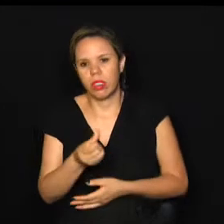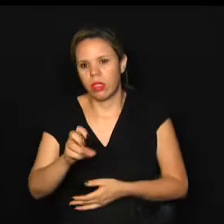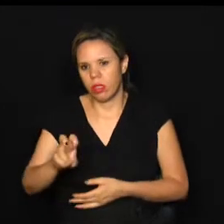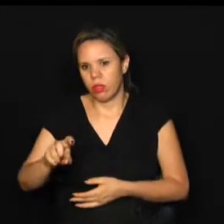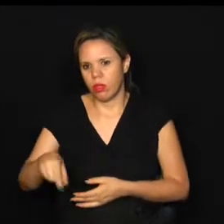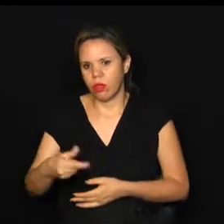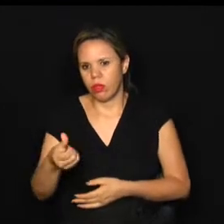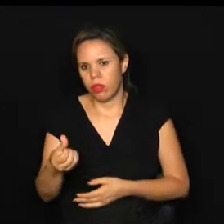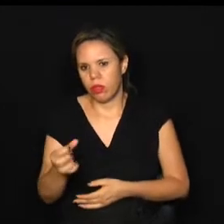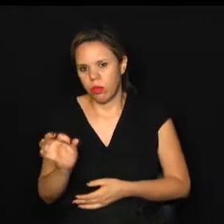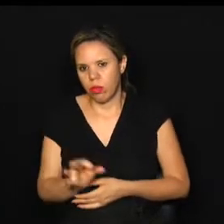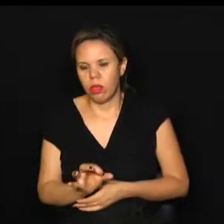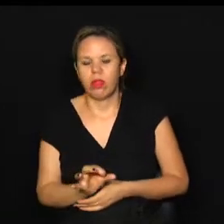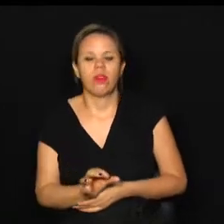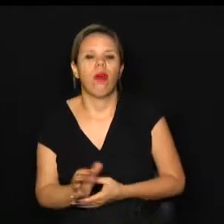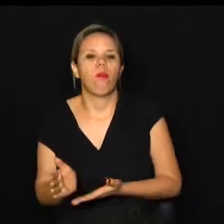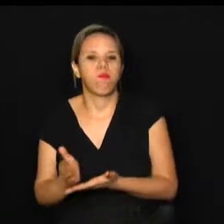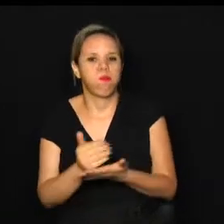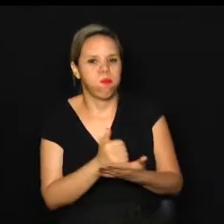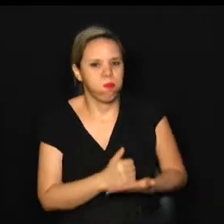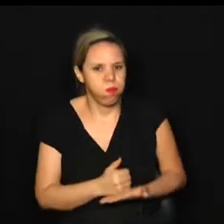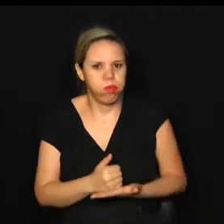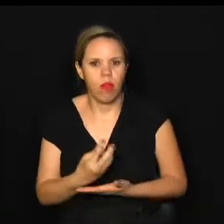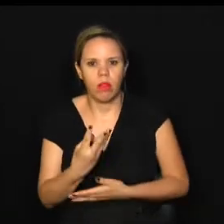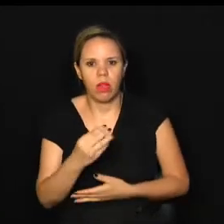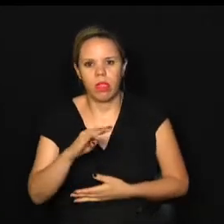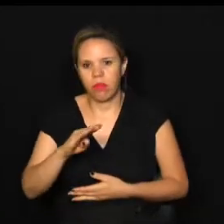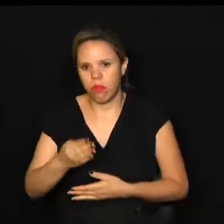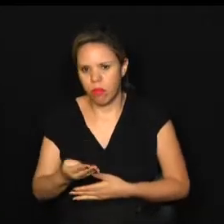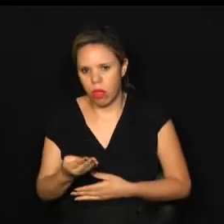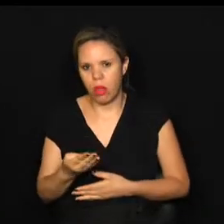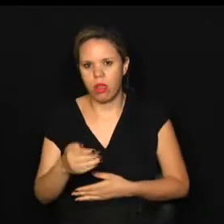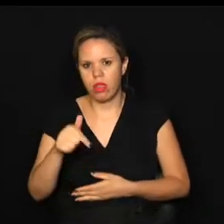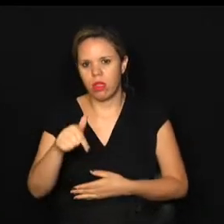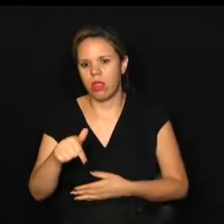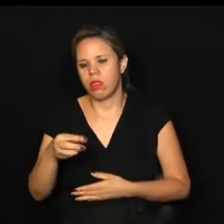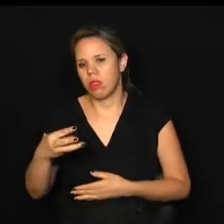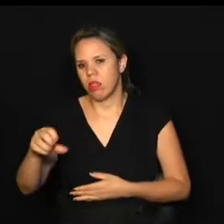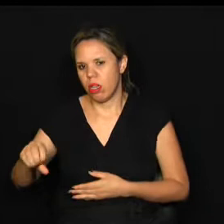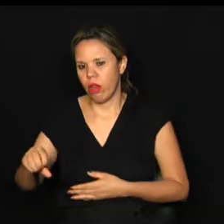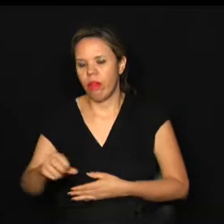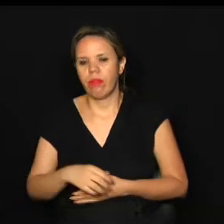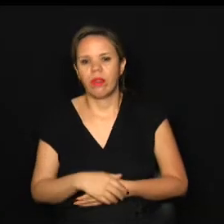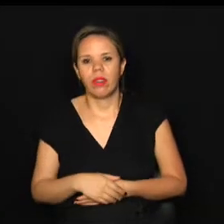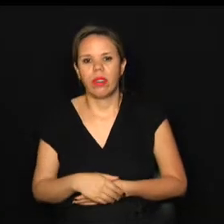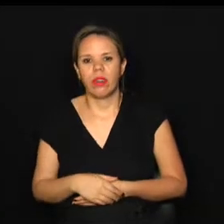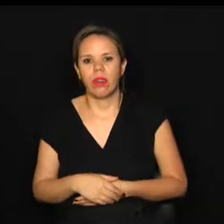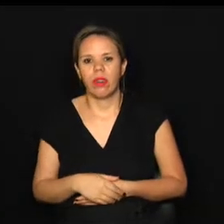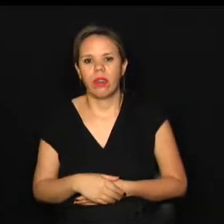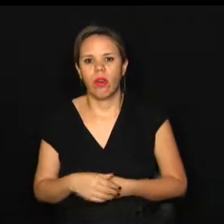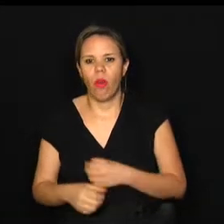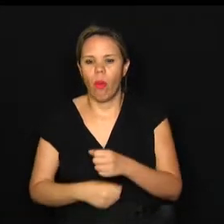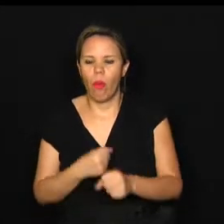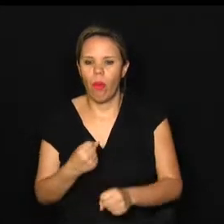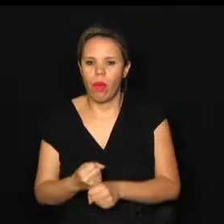65,6%, arrecadação de 3 bilhões e 739 milhões e 600 mil, para uma previsão do ano de 5 bilhões e